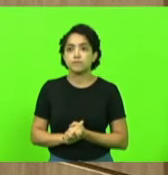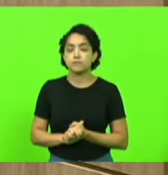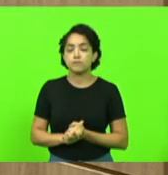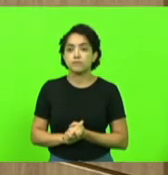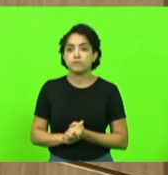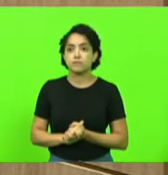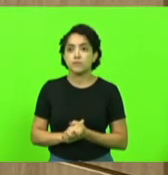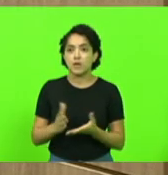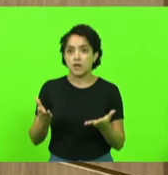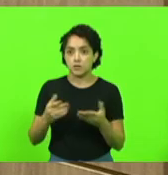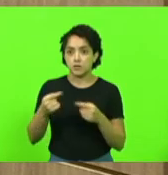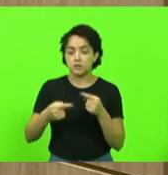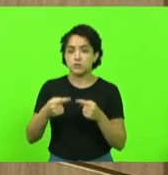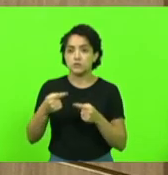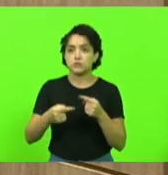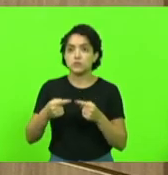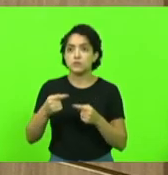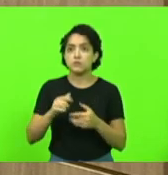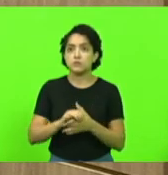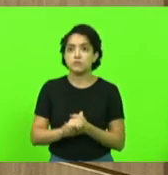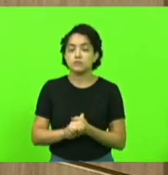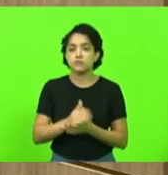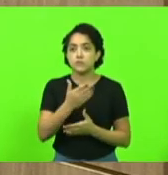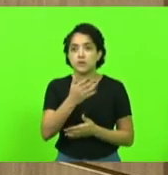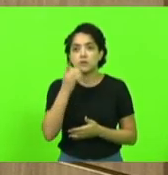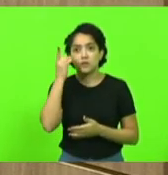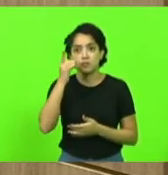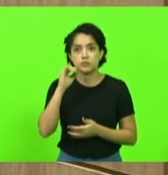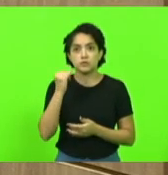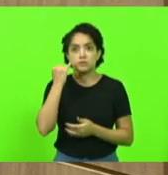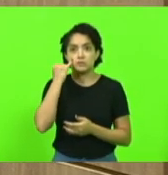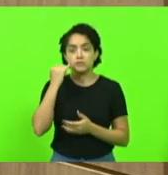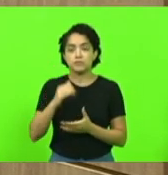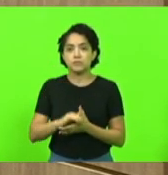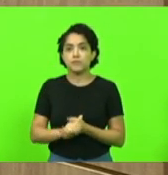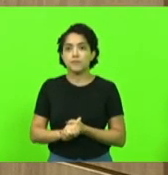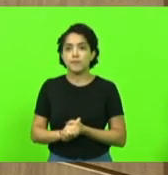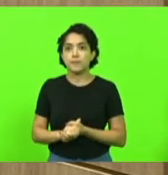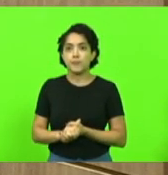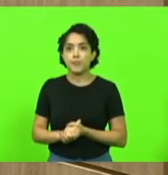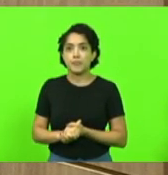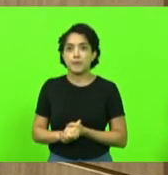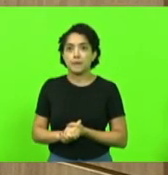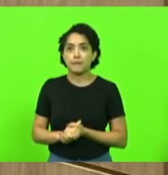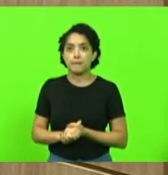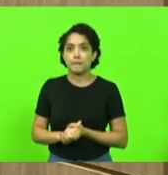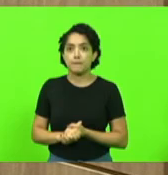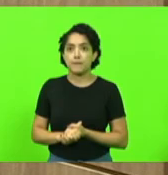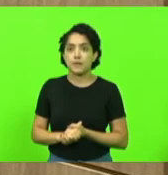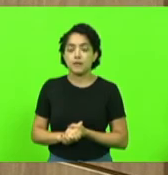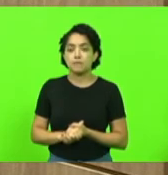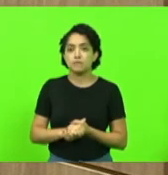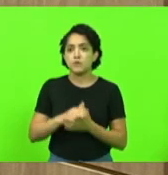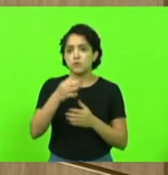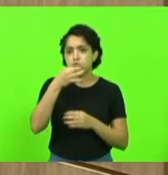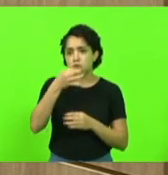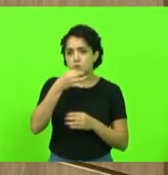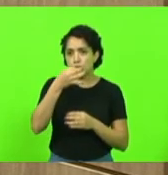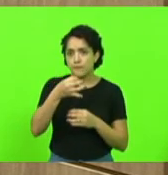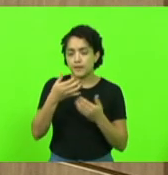Em discussão. Para discutir a matéria. Para discutir com a palavra o deputado Jessé Lopes. Eu ouvi aqui um dos argumentos, vou dizer